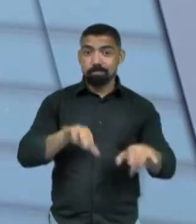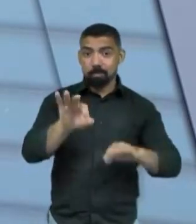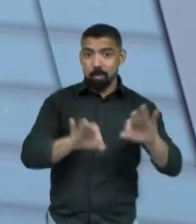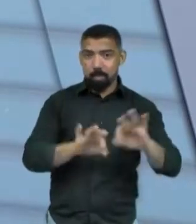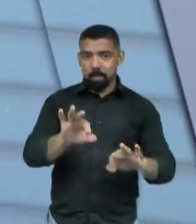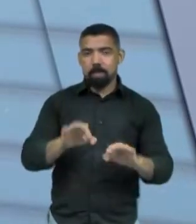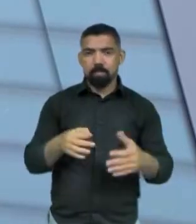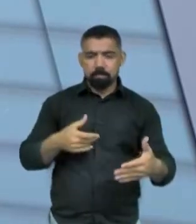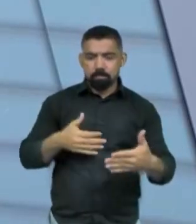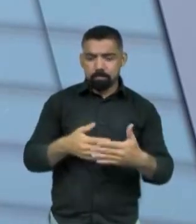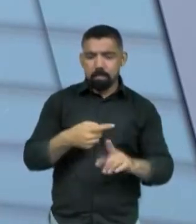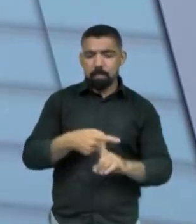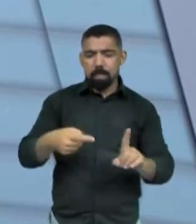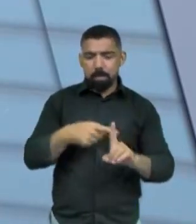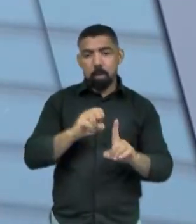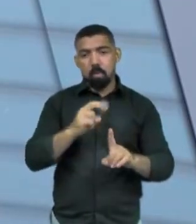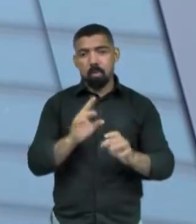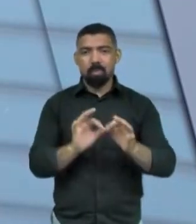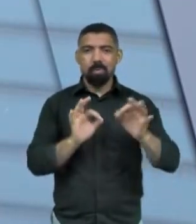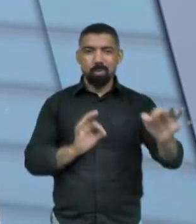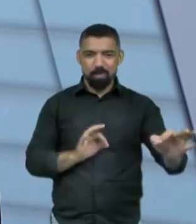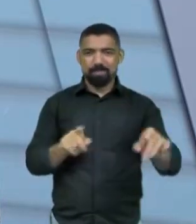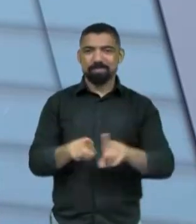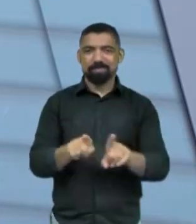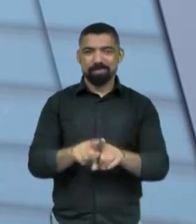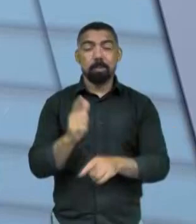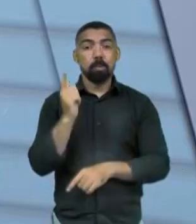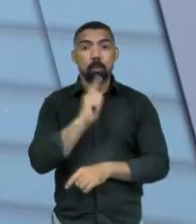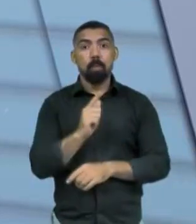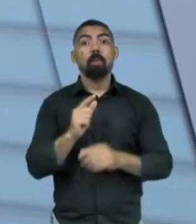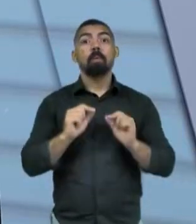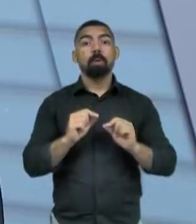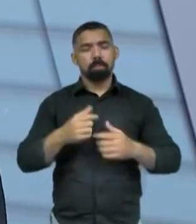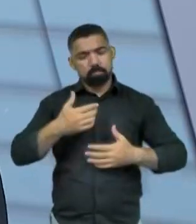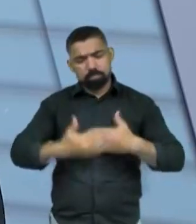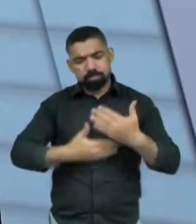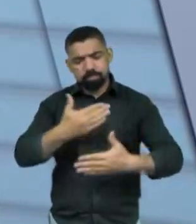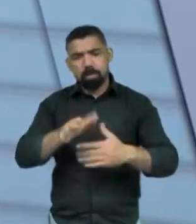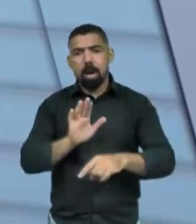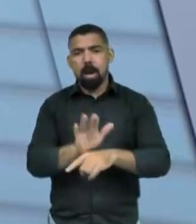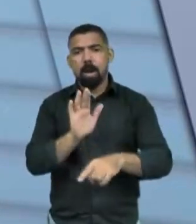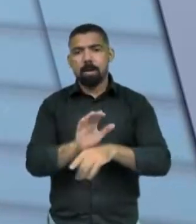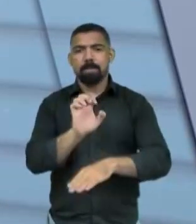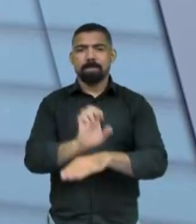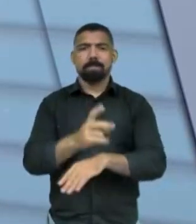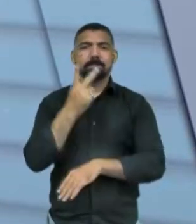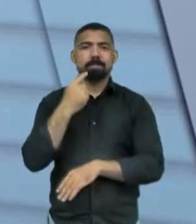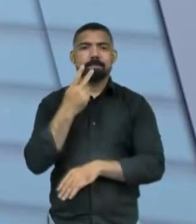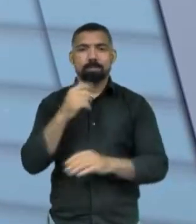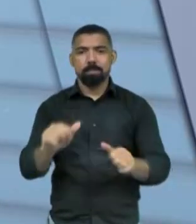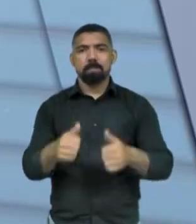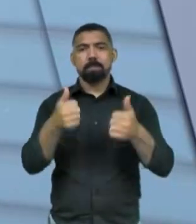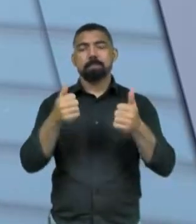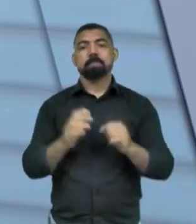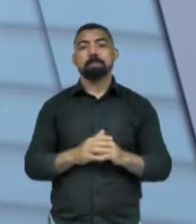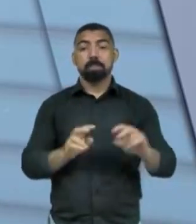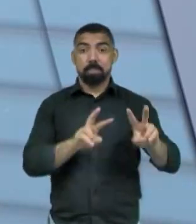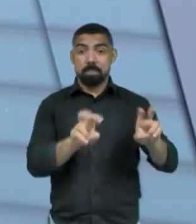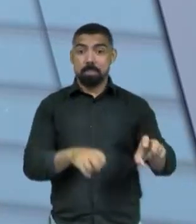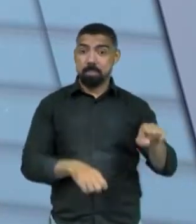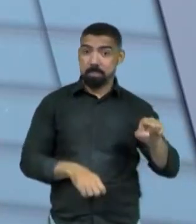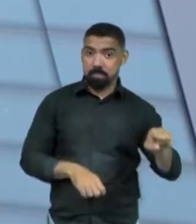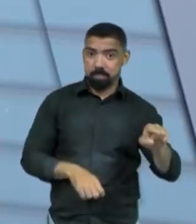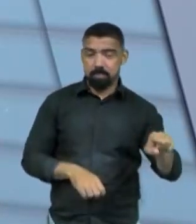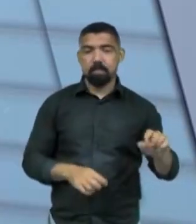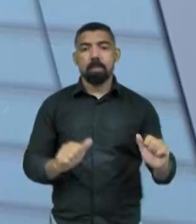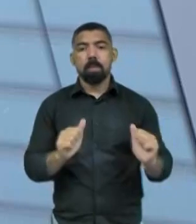médio e longo prazo, para a gente continuar impulsionando o Ceará para frente. Para falar do assunto, eu estou aqui